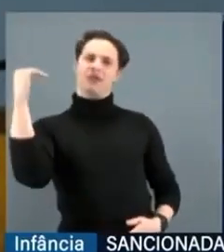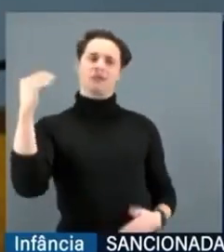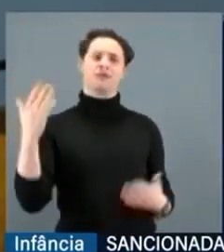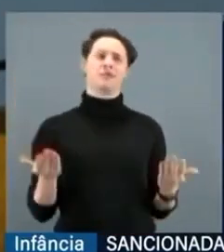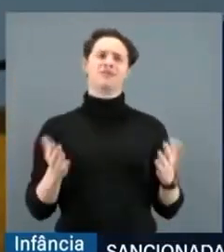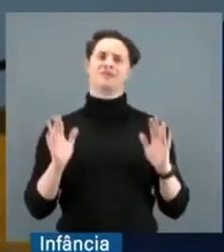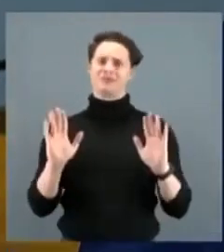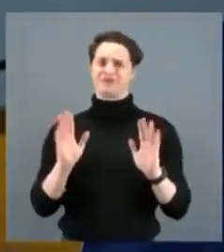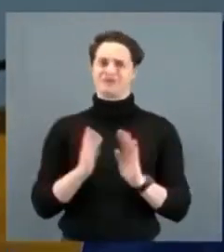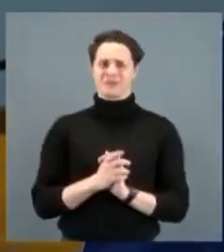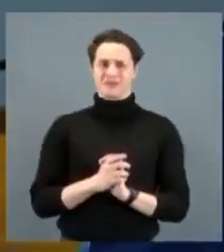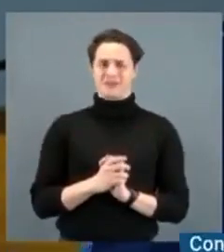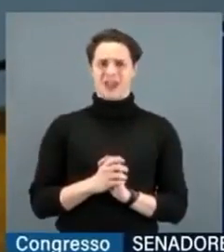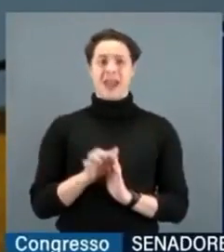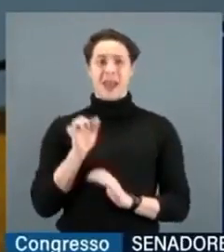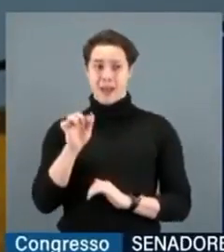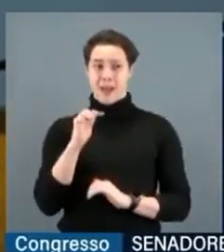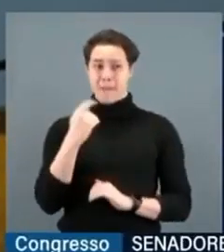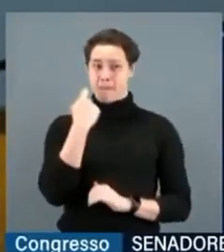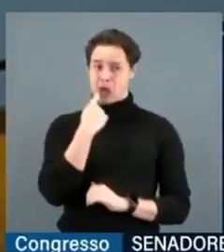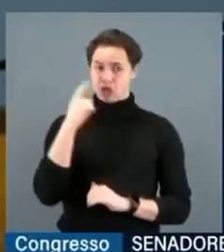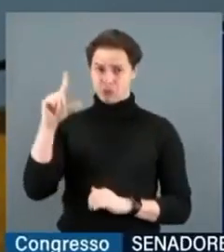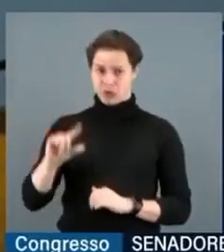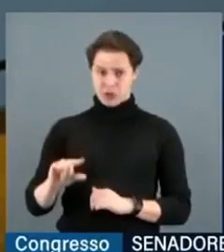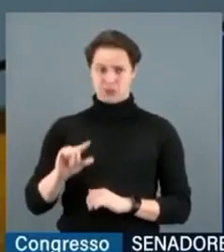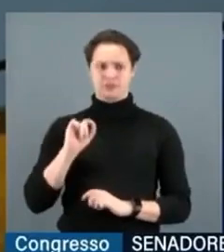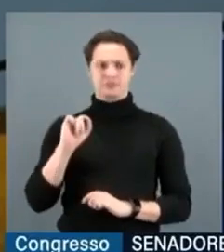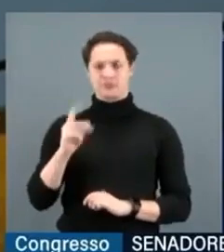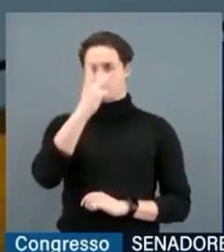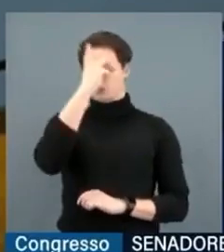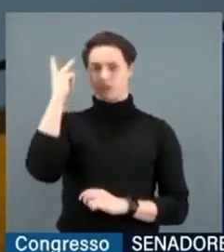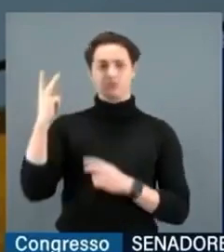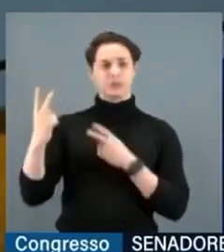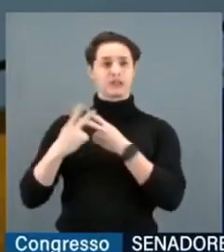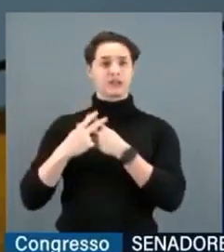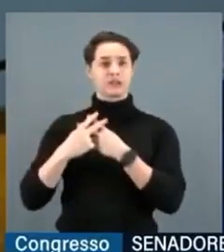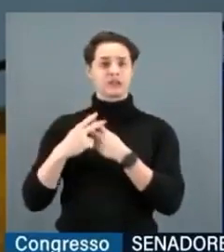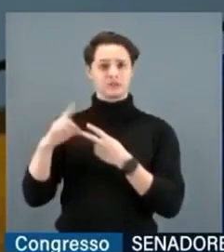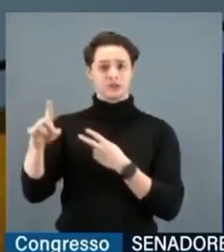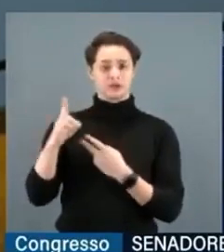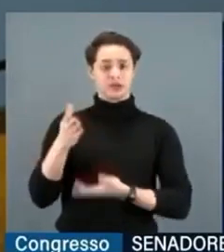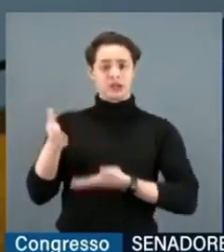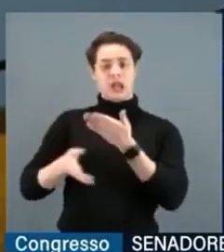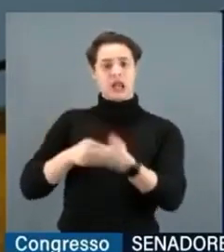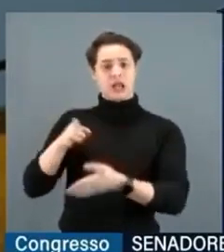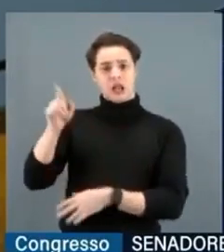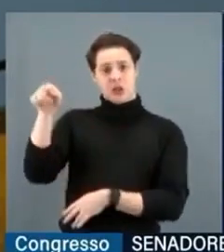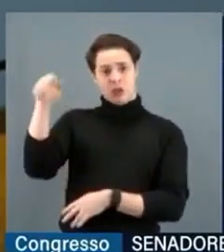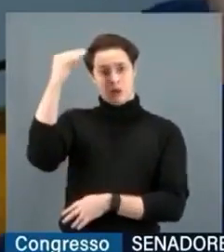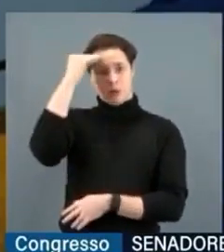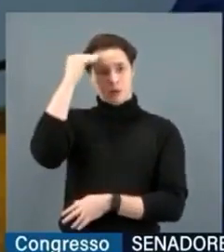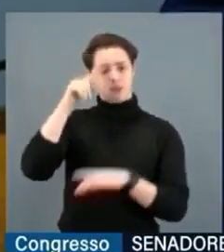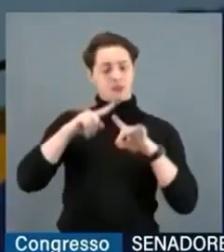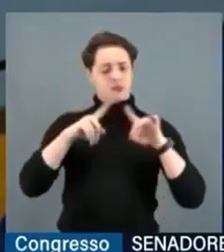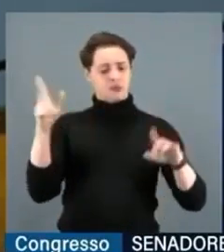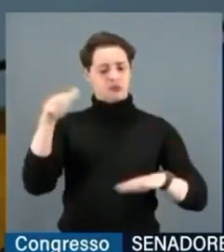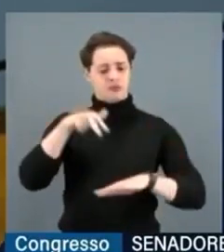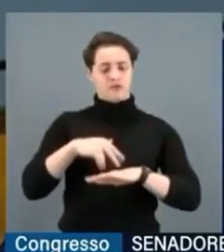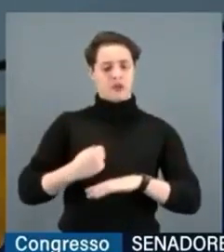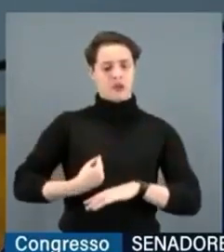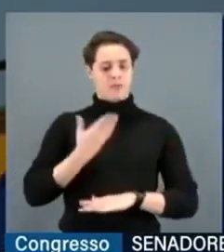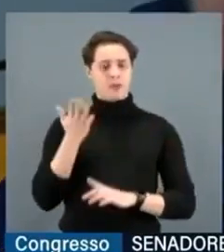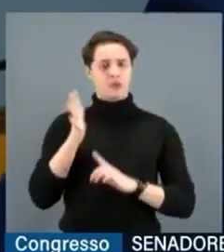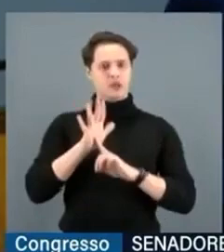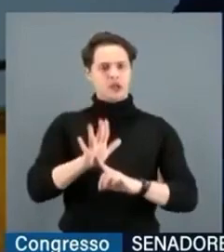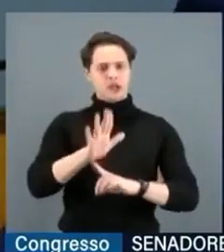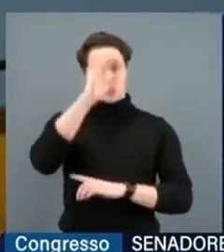aí, esse peixe pequeno aí, eles estão presos, estão tratando eles como culpados, eles têm que estar aqui para poder mostrar a inocência